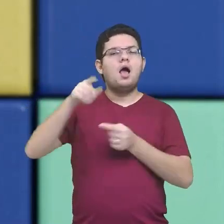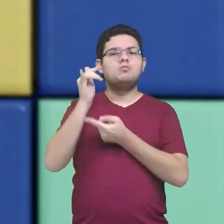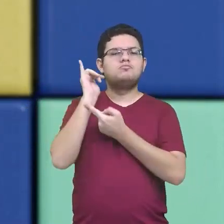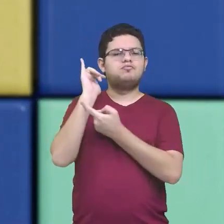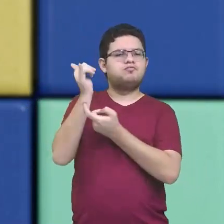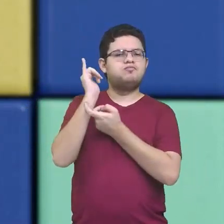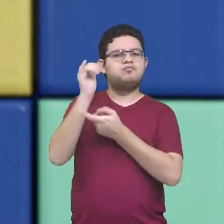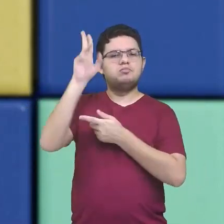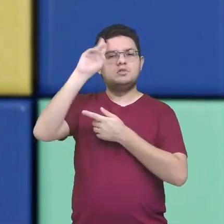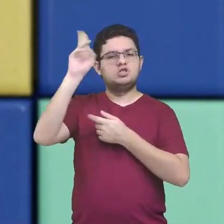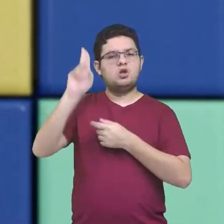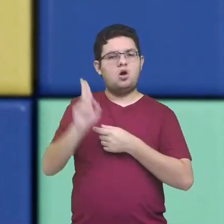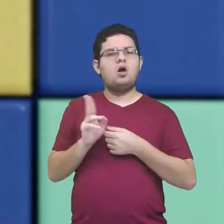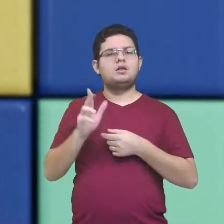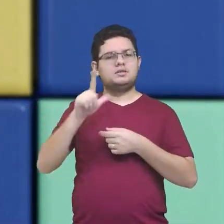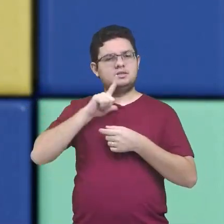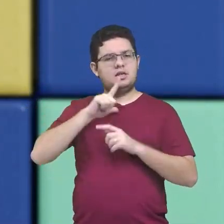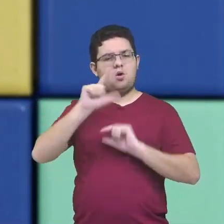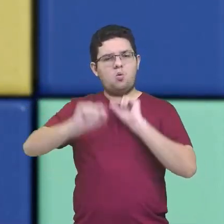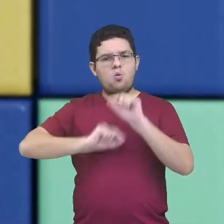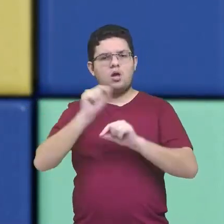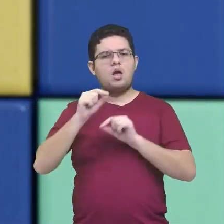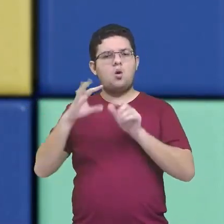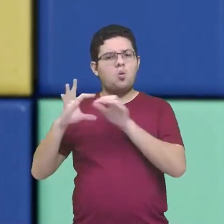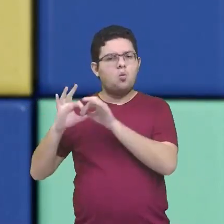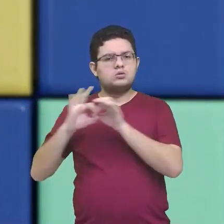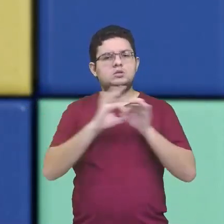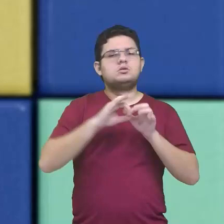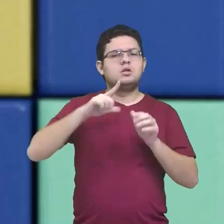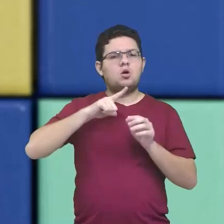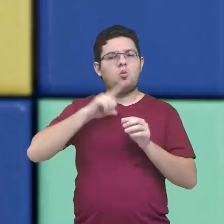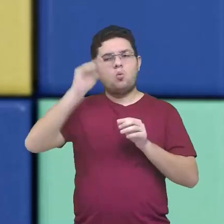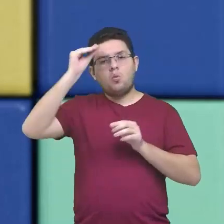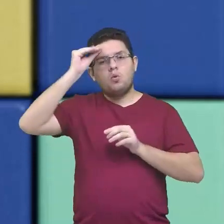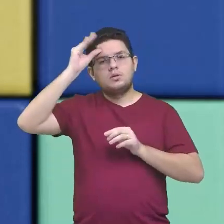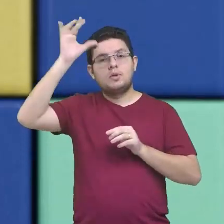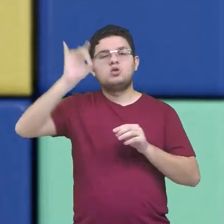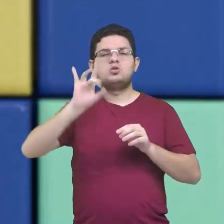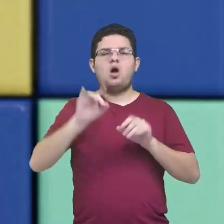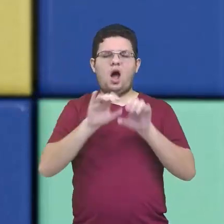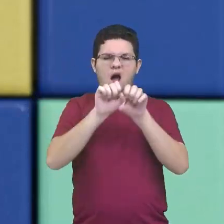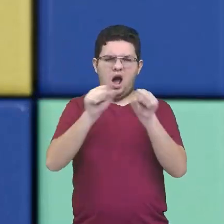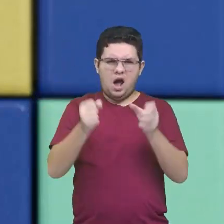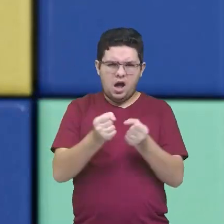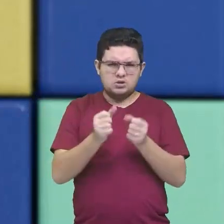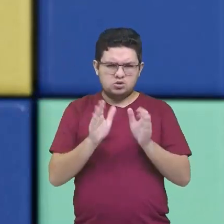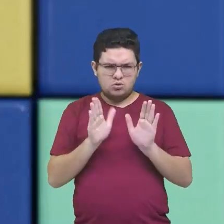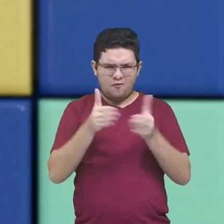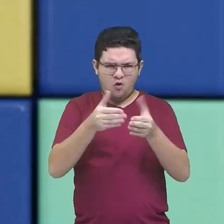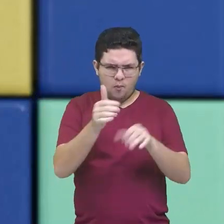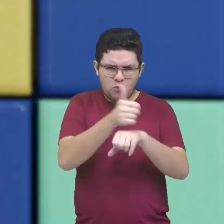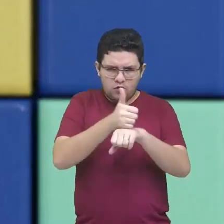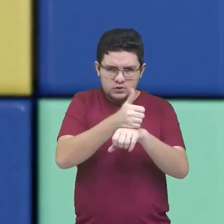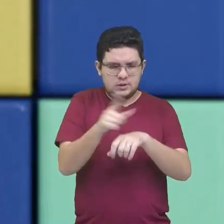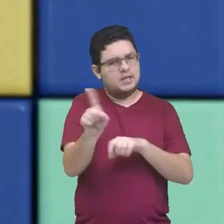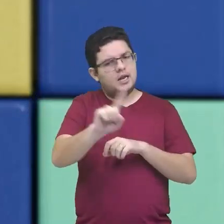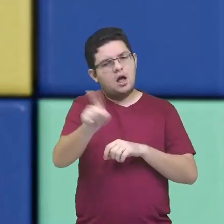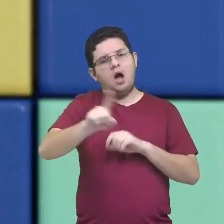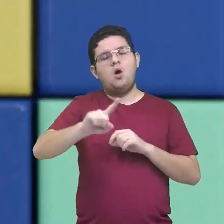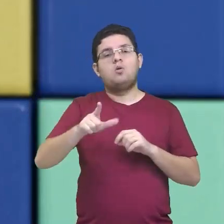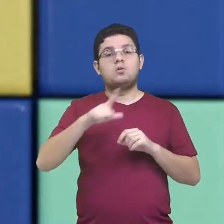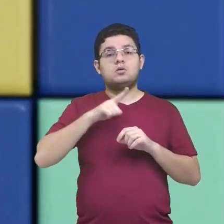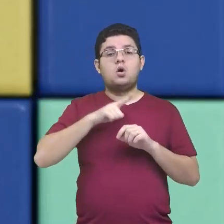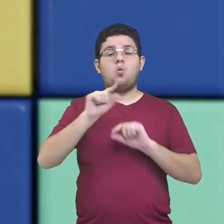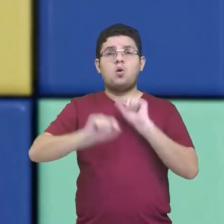um conhecimento, um contexto, não somente para quem é artista, mas, por exemplo, lá nos museus de história natural, você vai